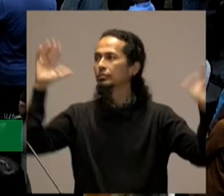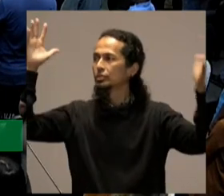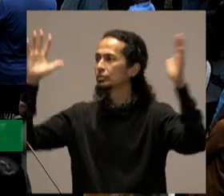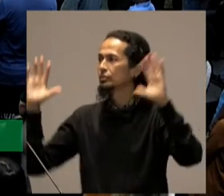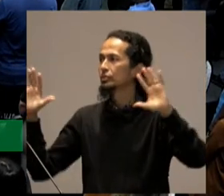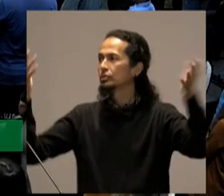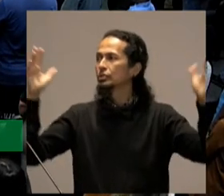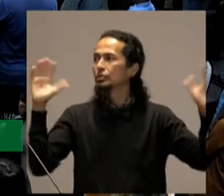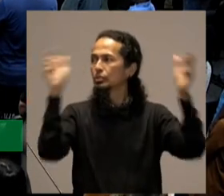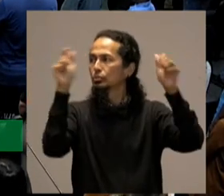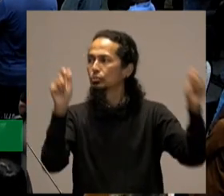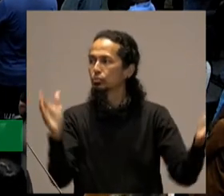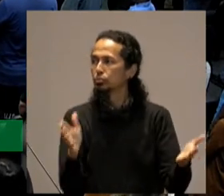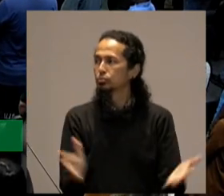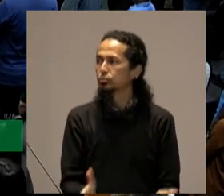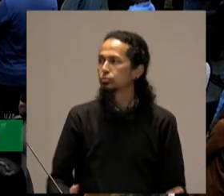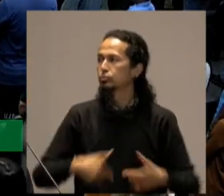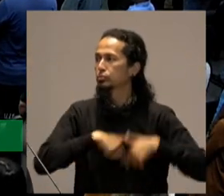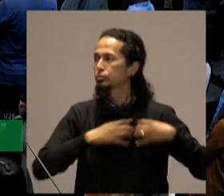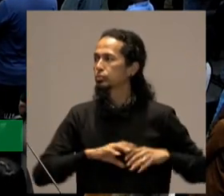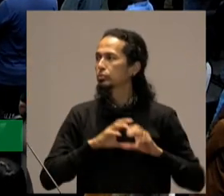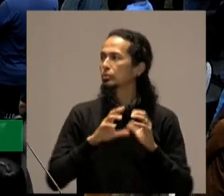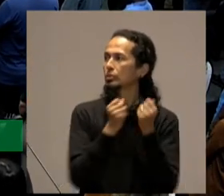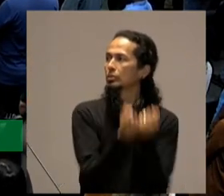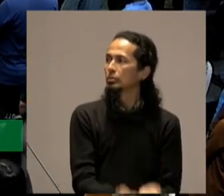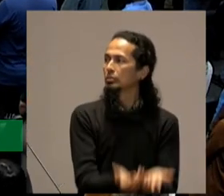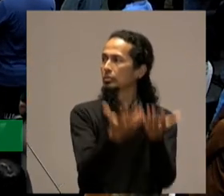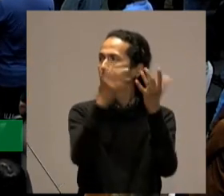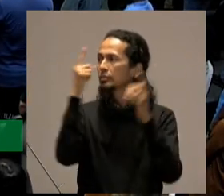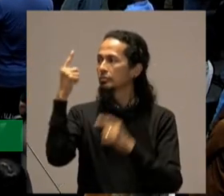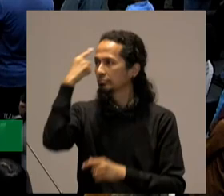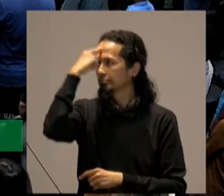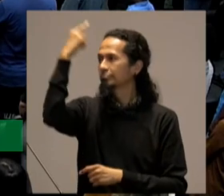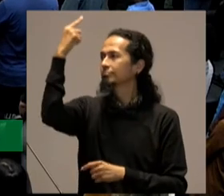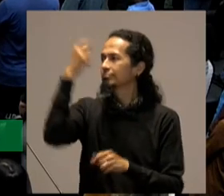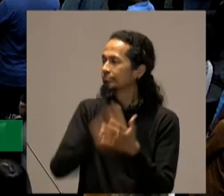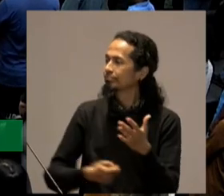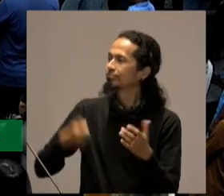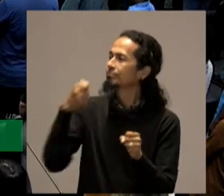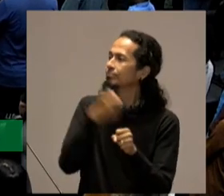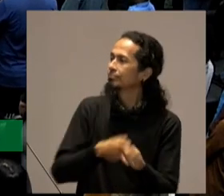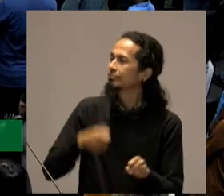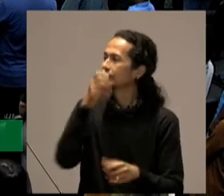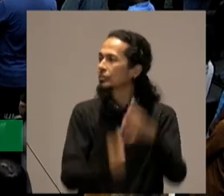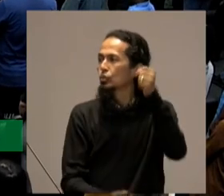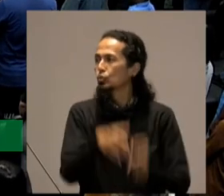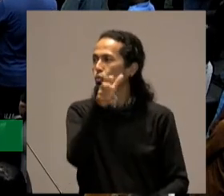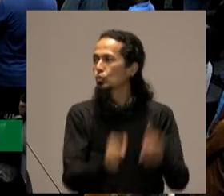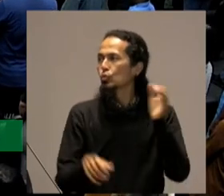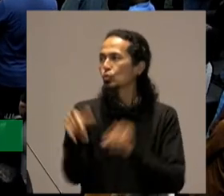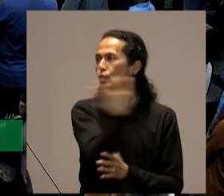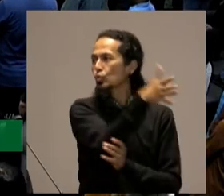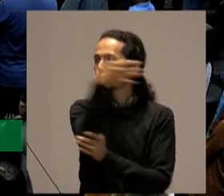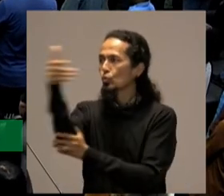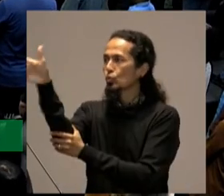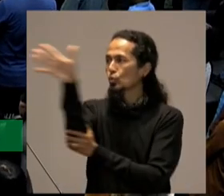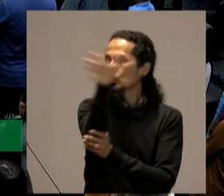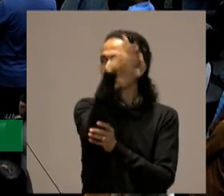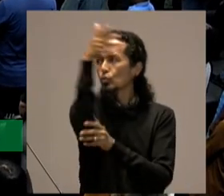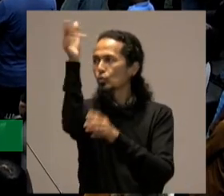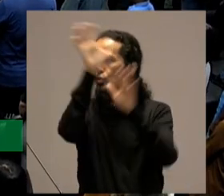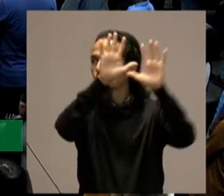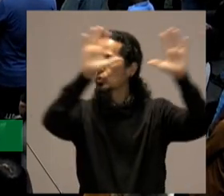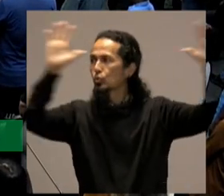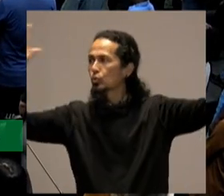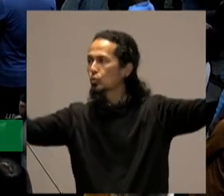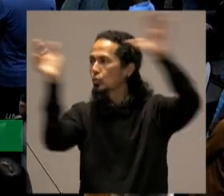raio vive, de amor e de esperança a terra desce, sem teu formoso céu risonho